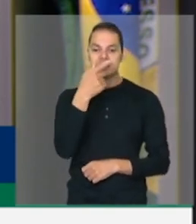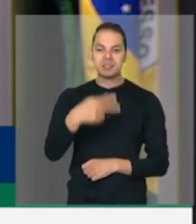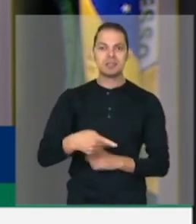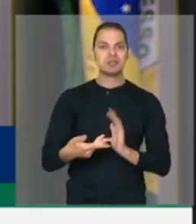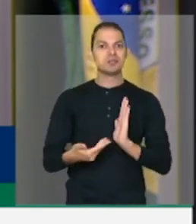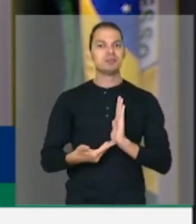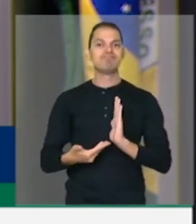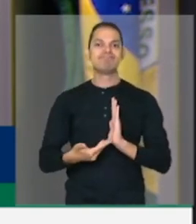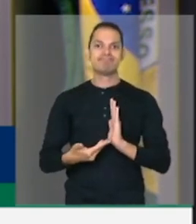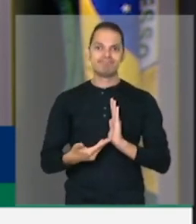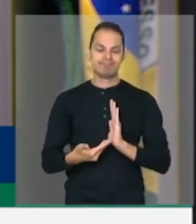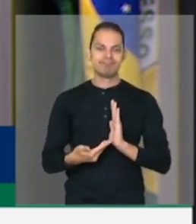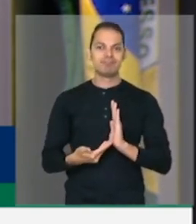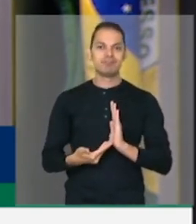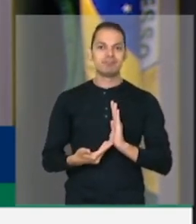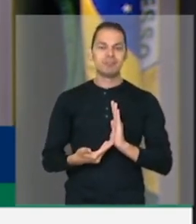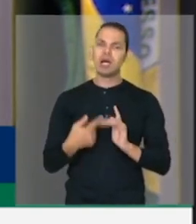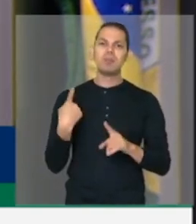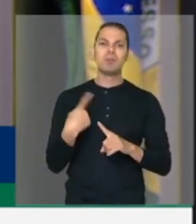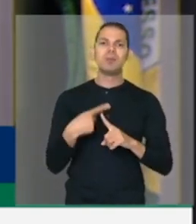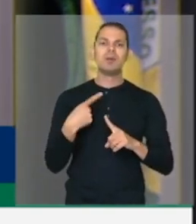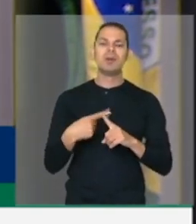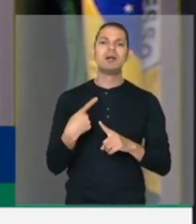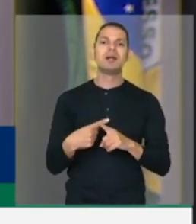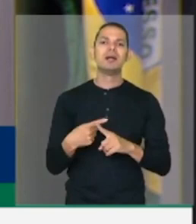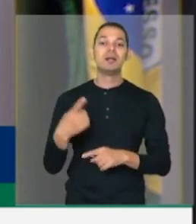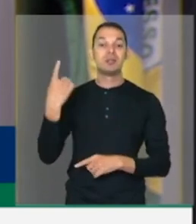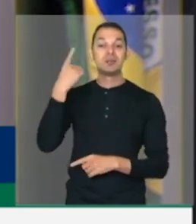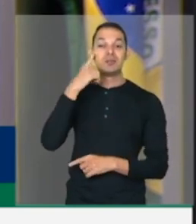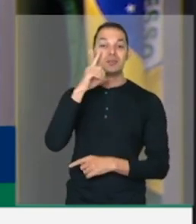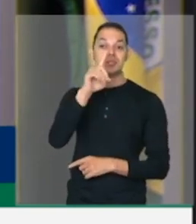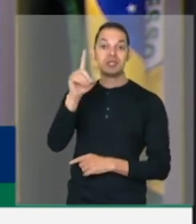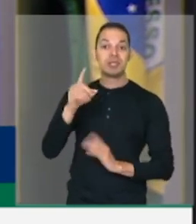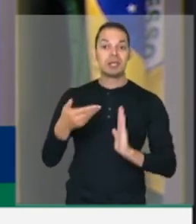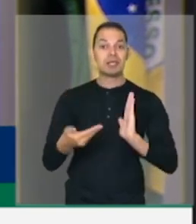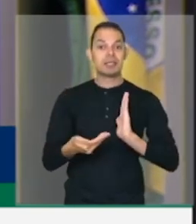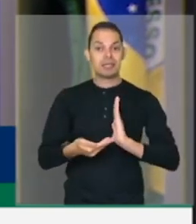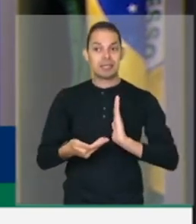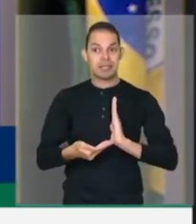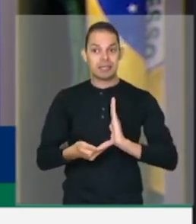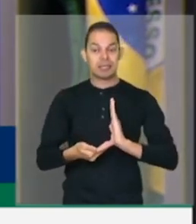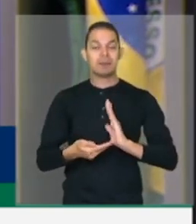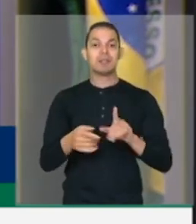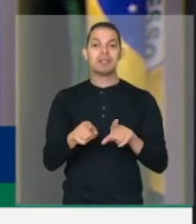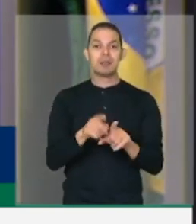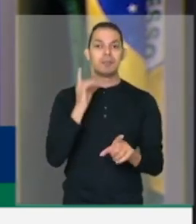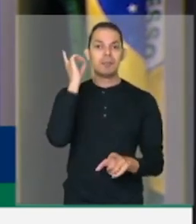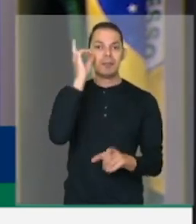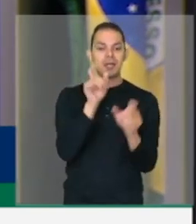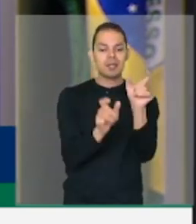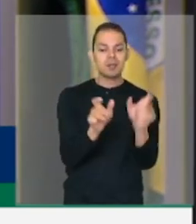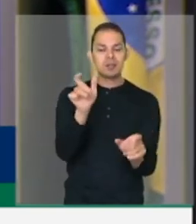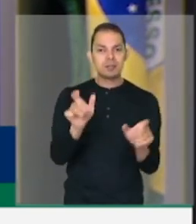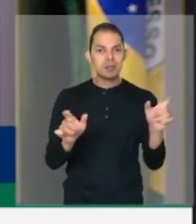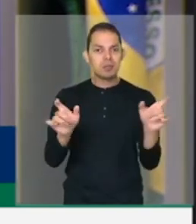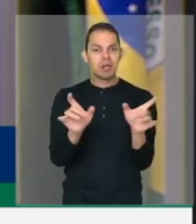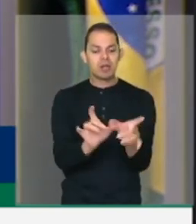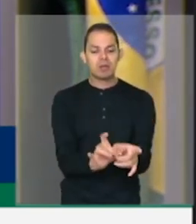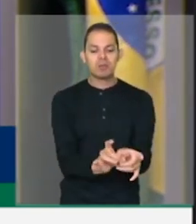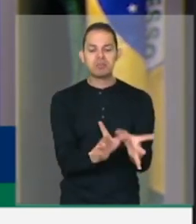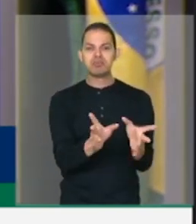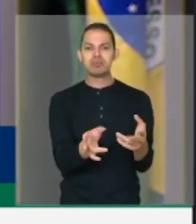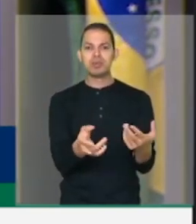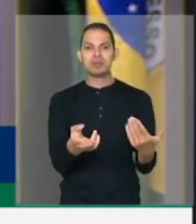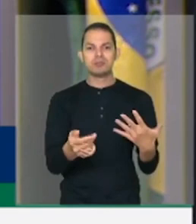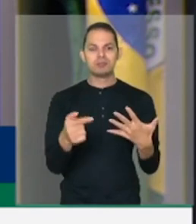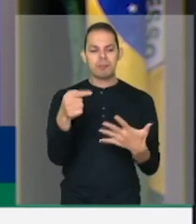Deputados porque foi o dia em que a câmara dos deputados os deputados abriram mão das